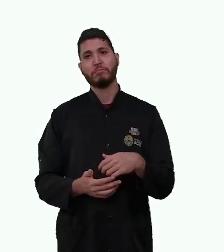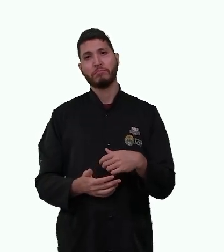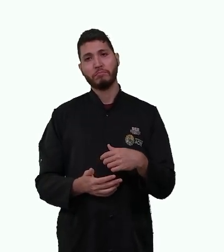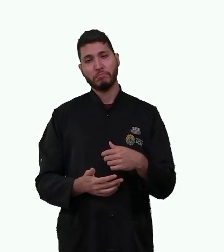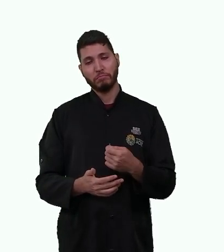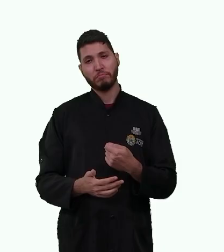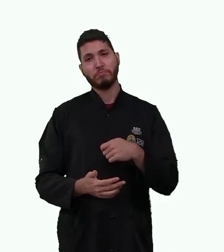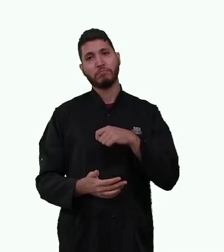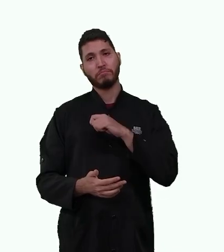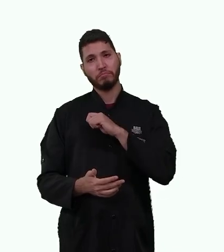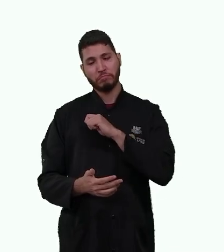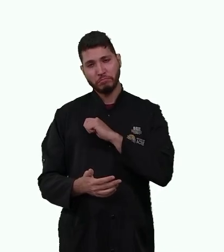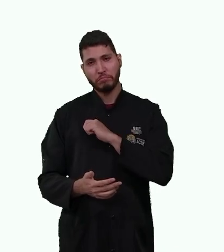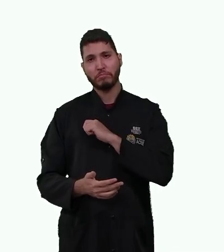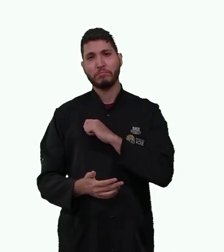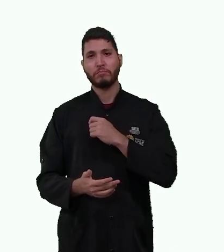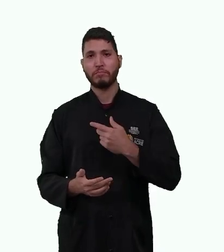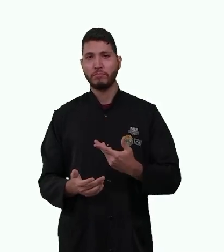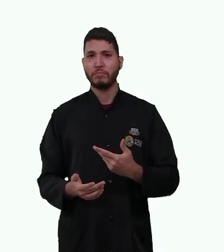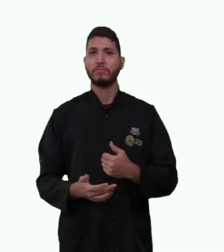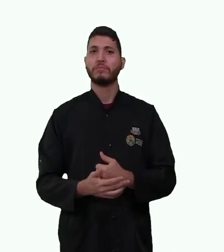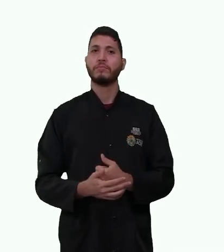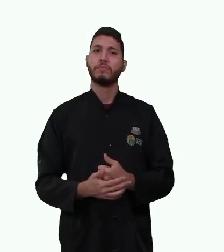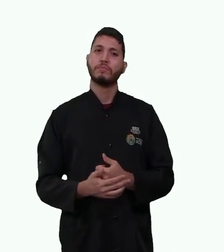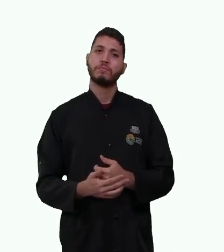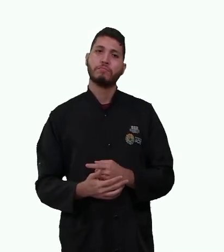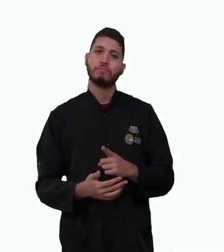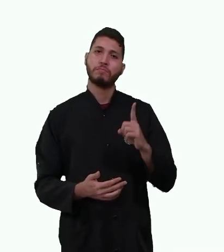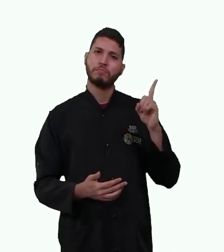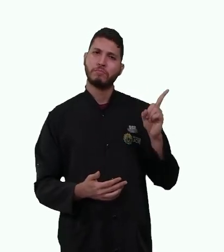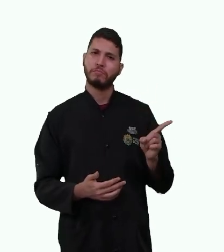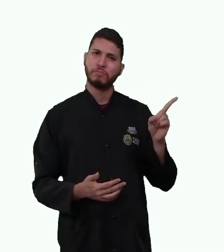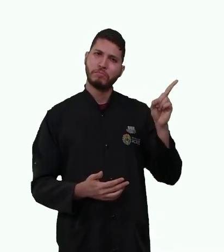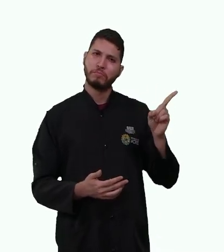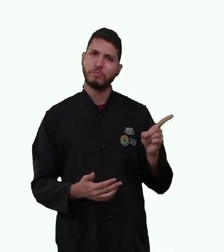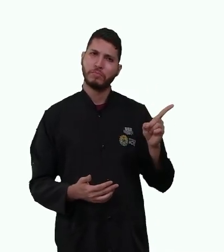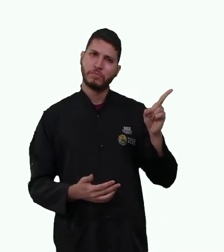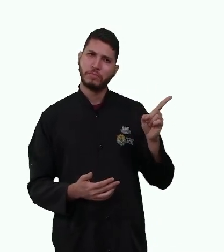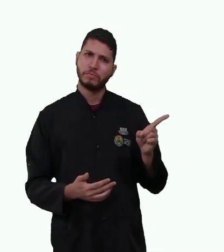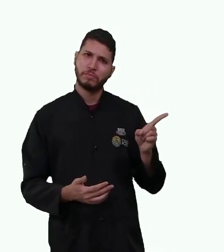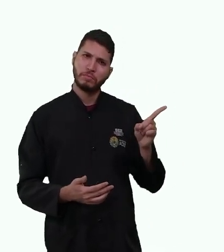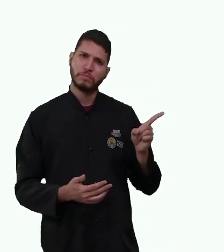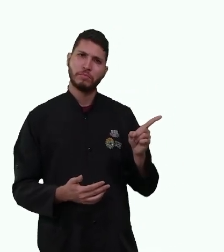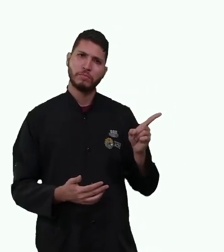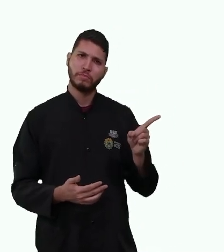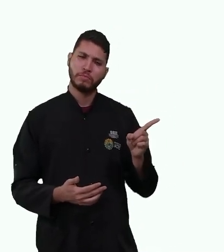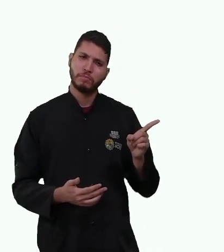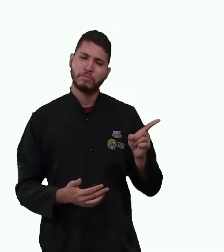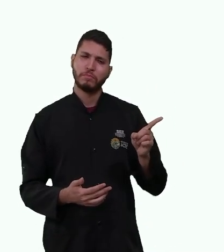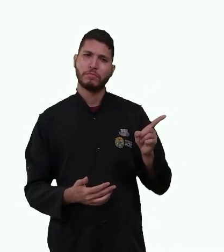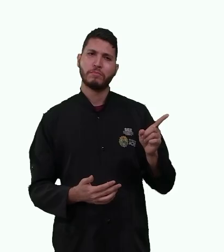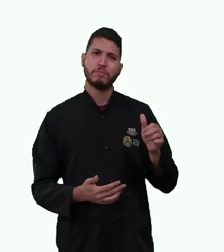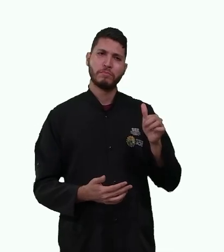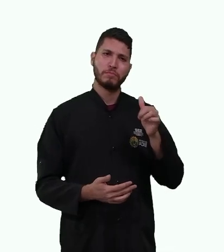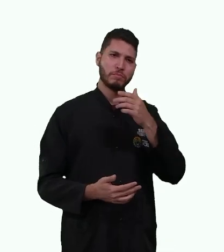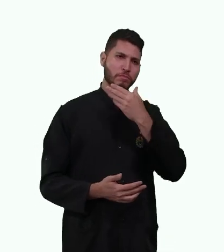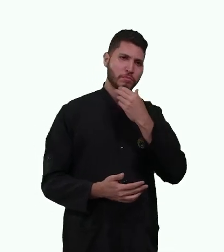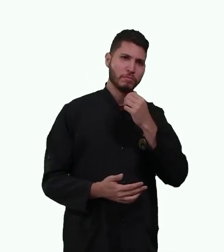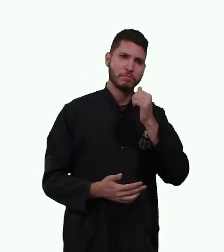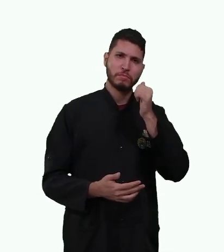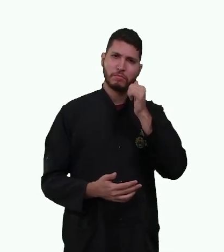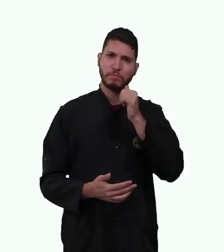Espanha. Ellos e ellas son, o exemplo, ellos son